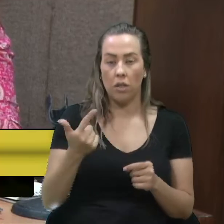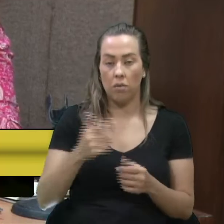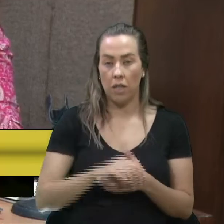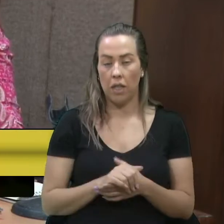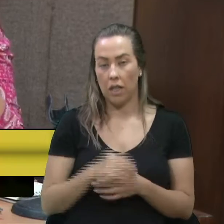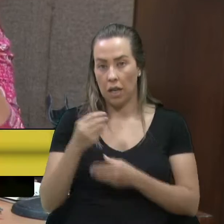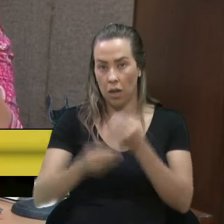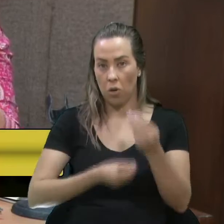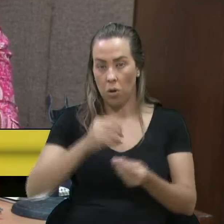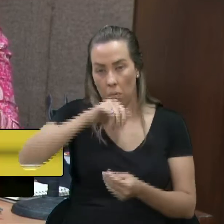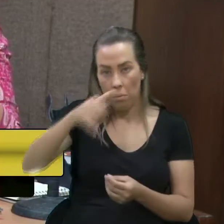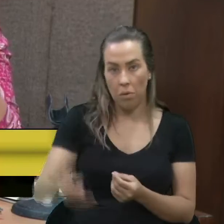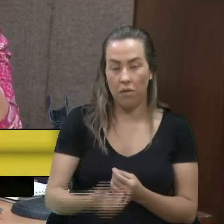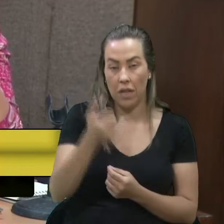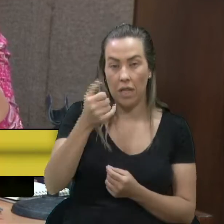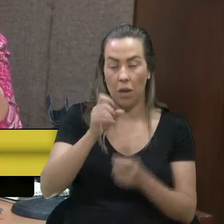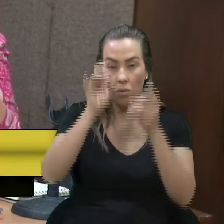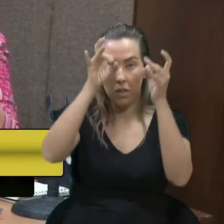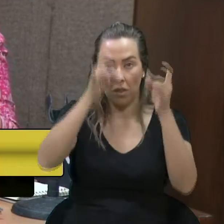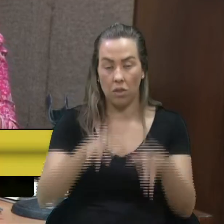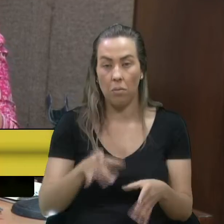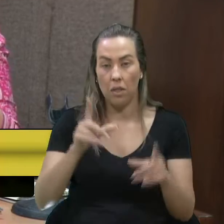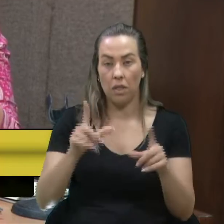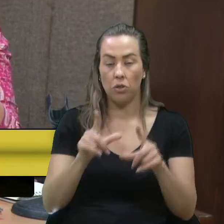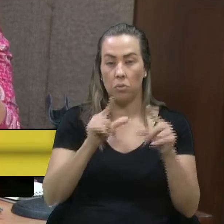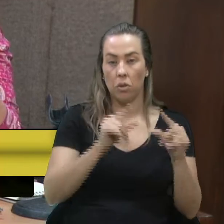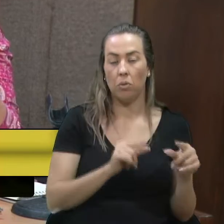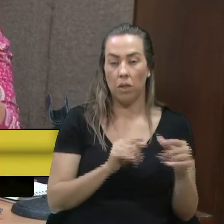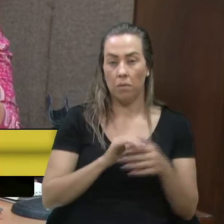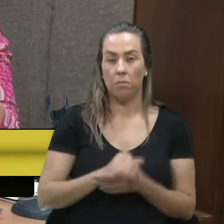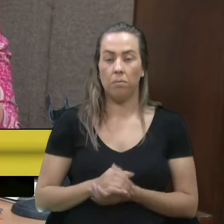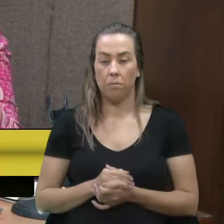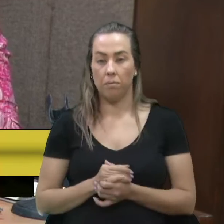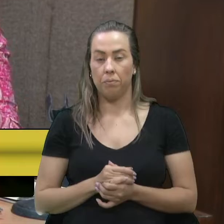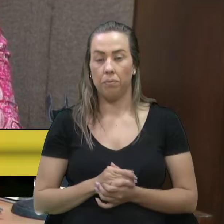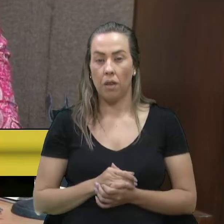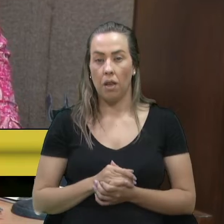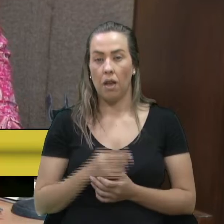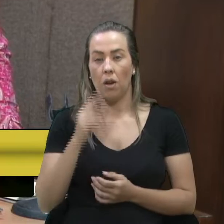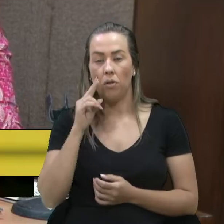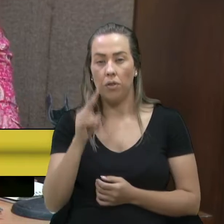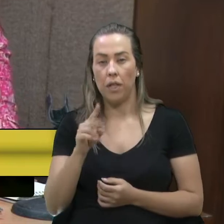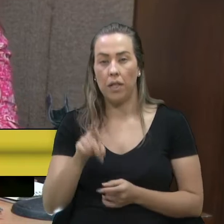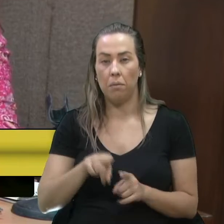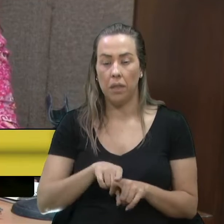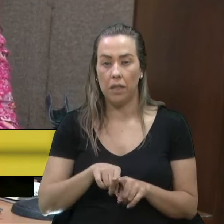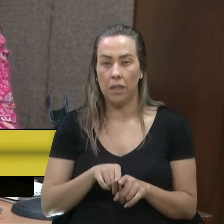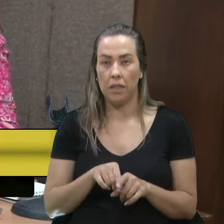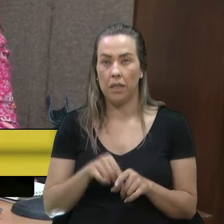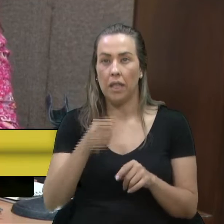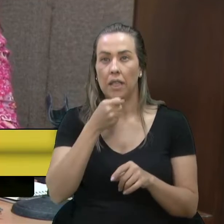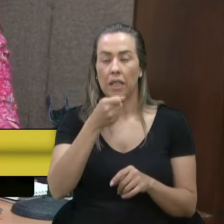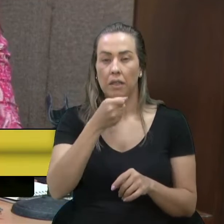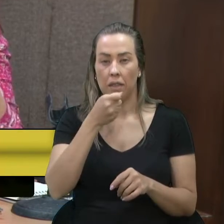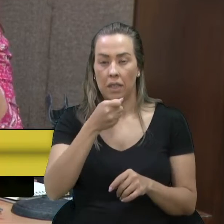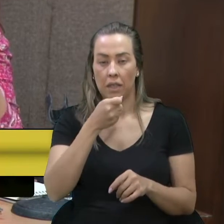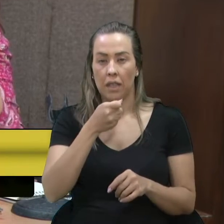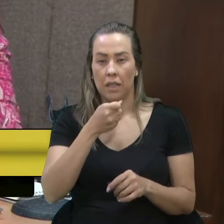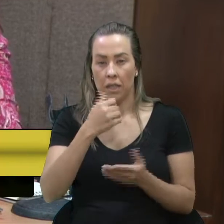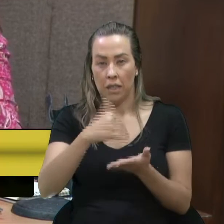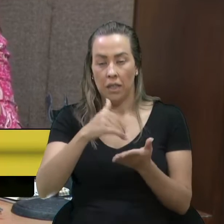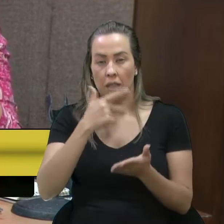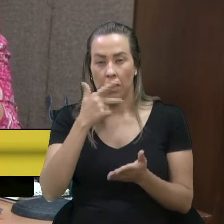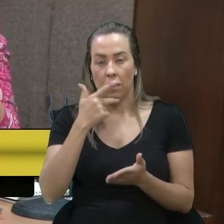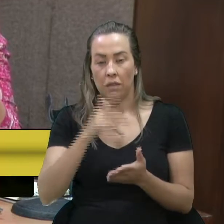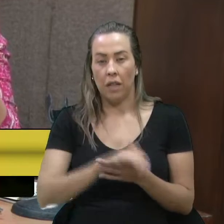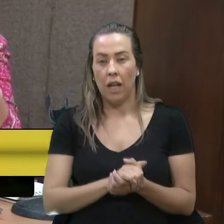de como reaproveitar, de como diminuir o resíduo. Eu vi ali na entrevista, né, o secretário fala do mar